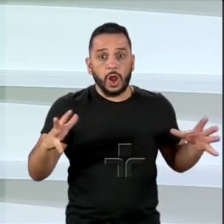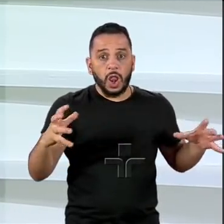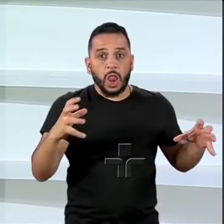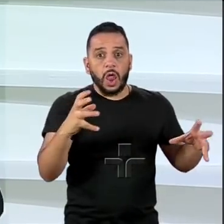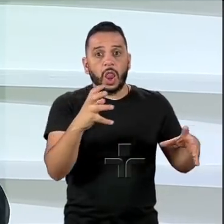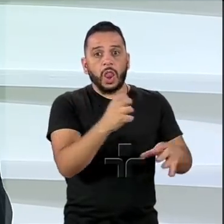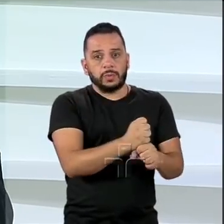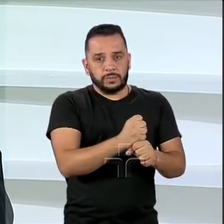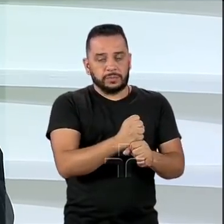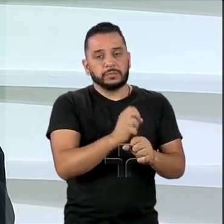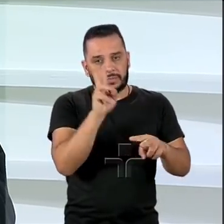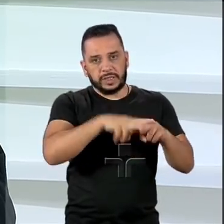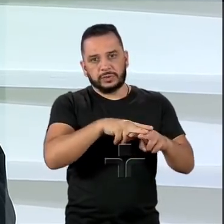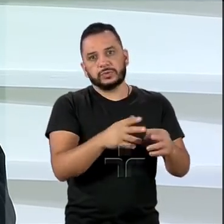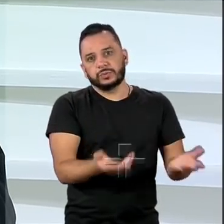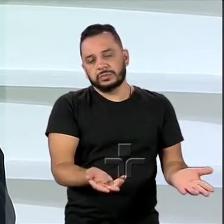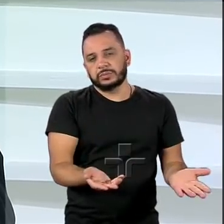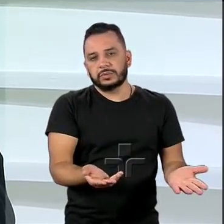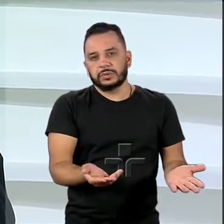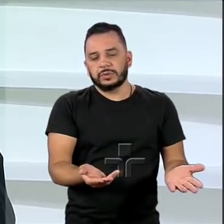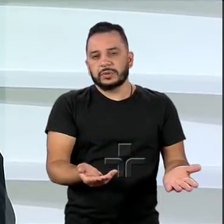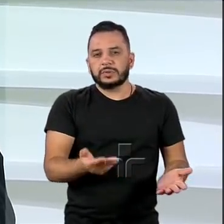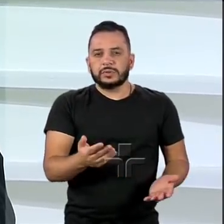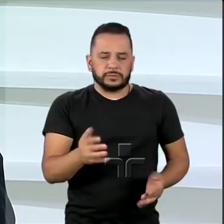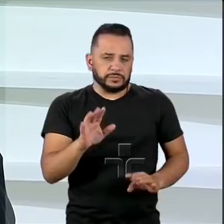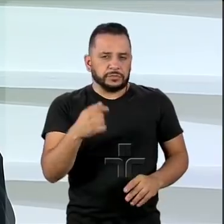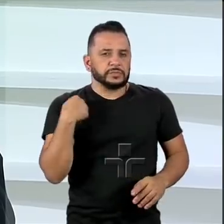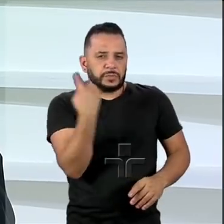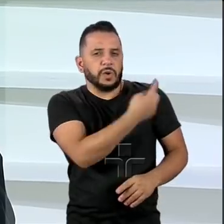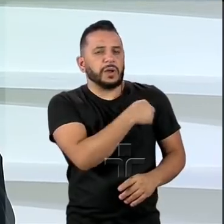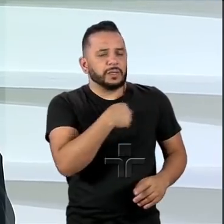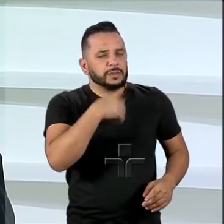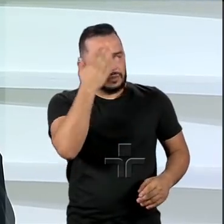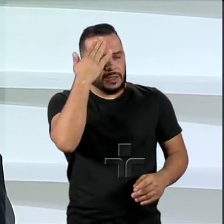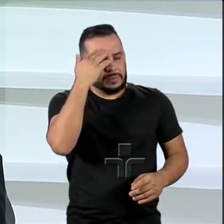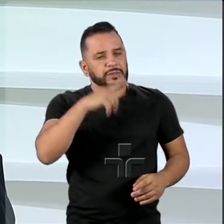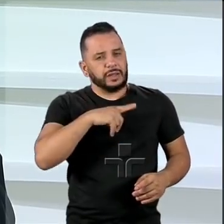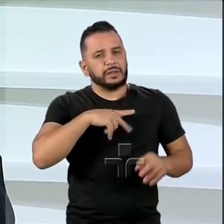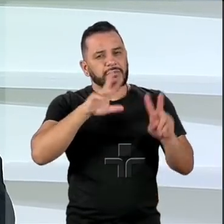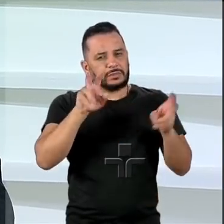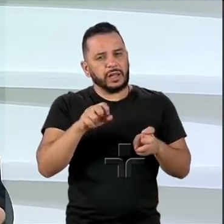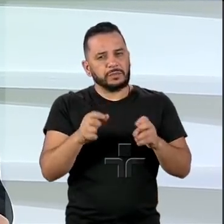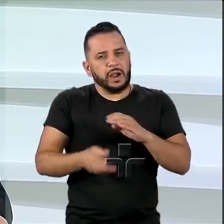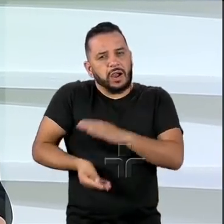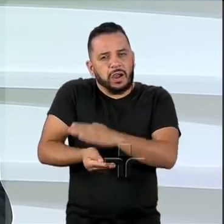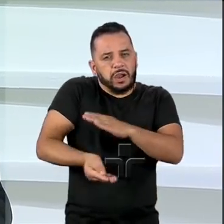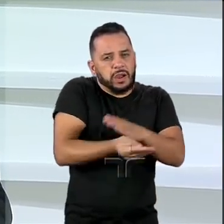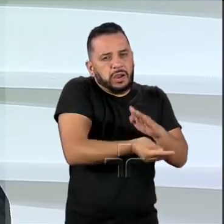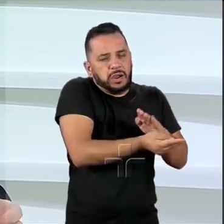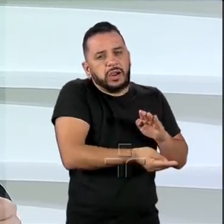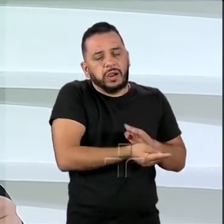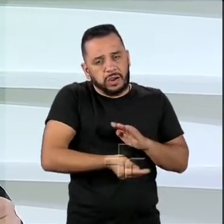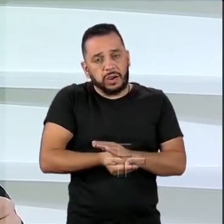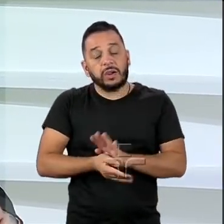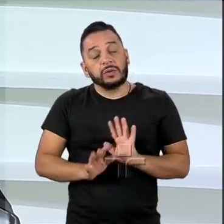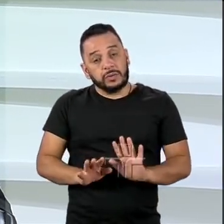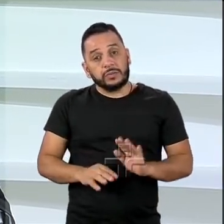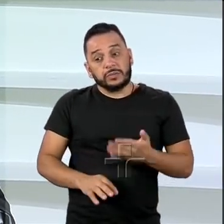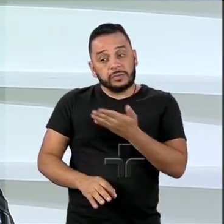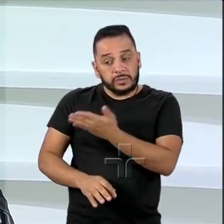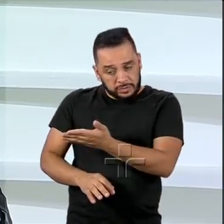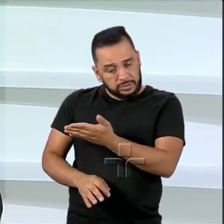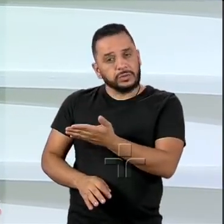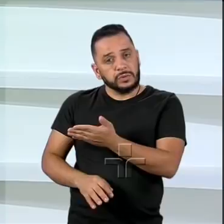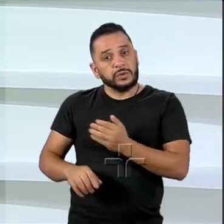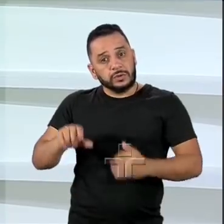que atingiu, como nós todos sabemos, o centro do sistema político brasileiro. E é natural que o Supremo Tribunal Federal, nesse momento,